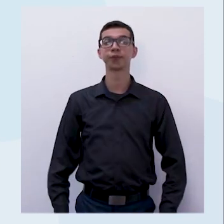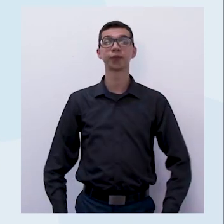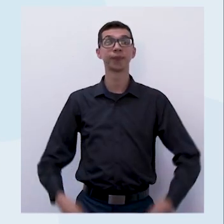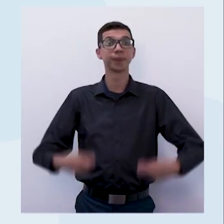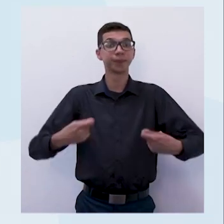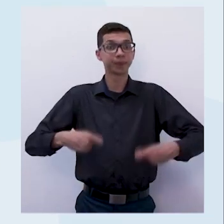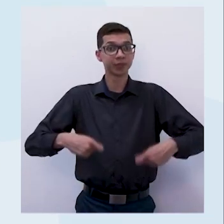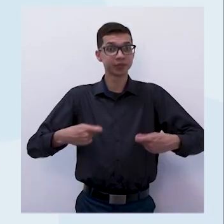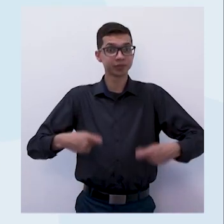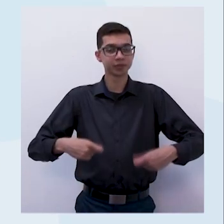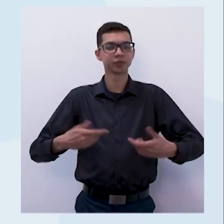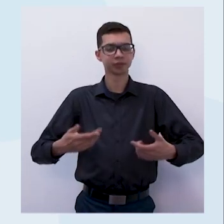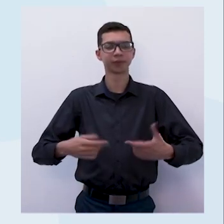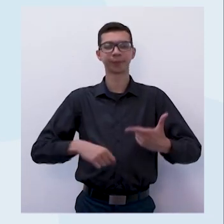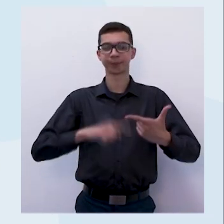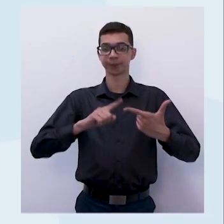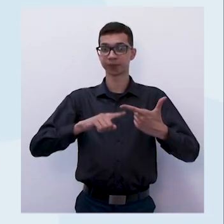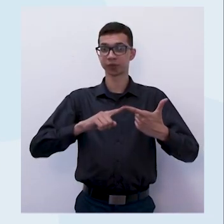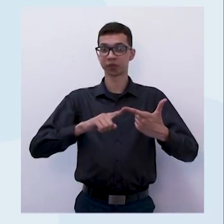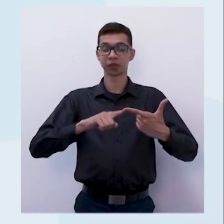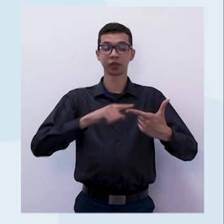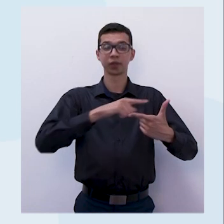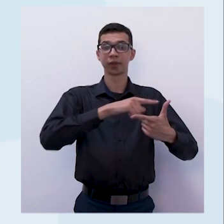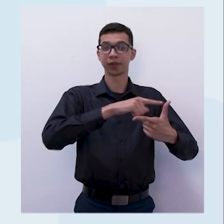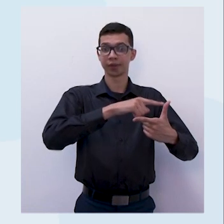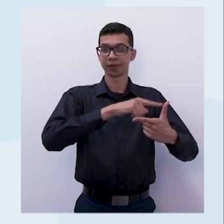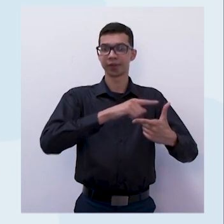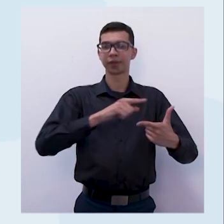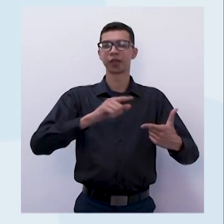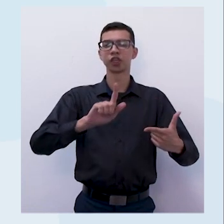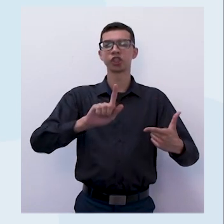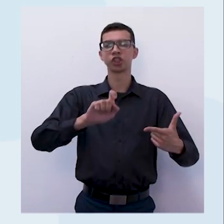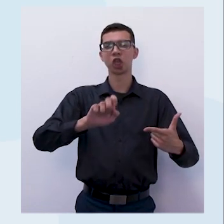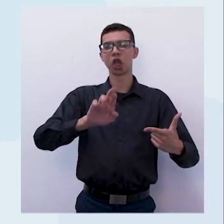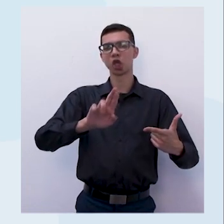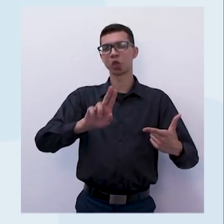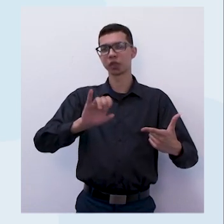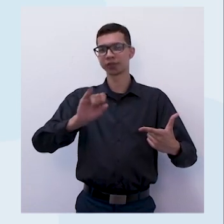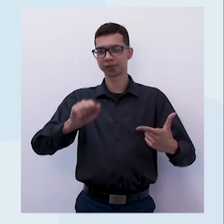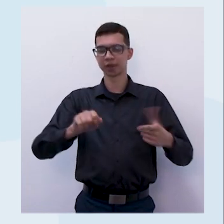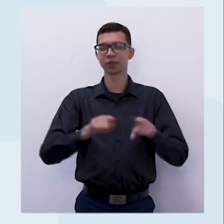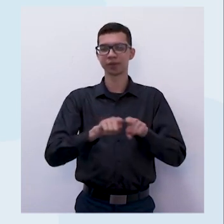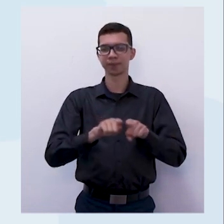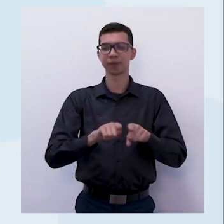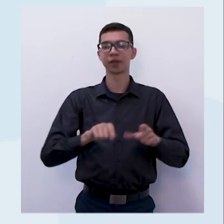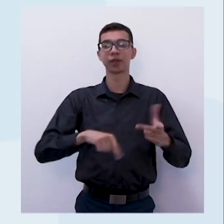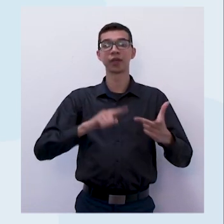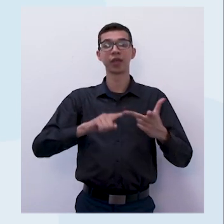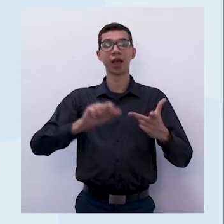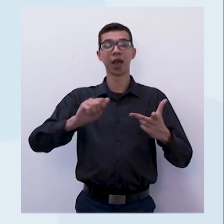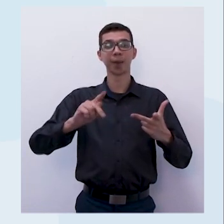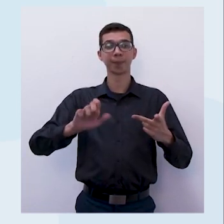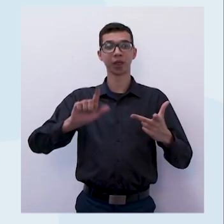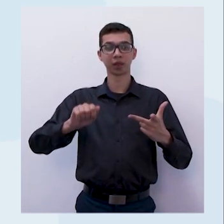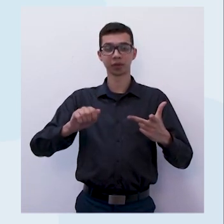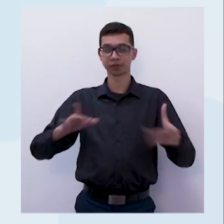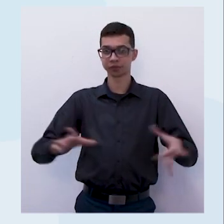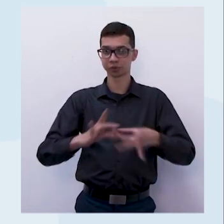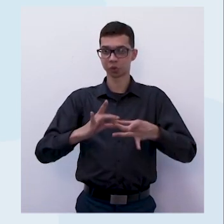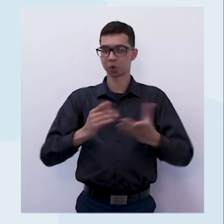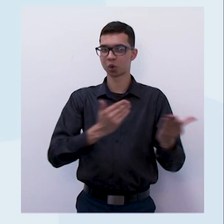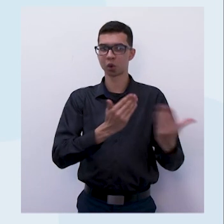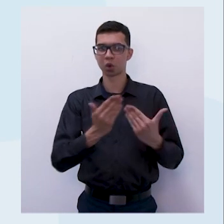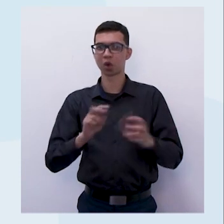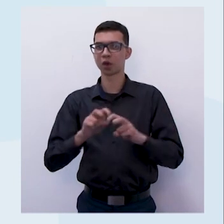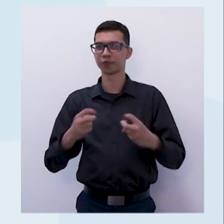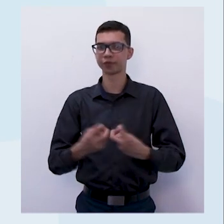a Gerúsia e a Ápela. A Ápela é formada por todos os cidadãos, todos os espartanos com mais